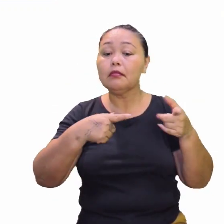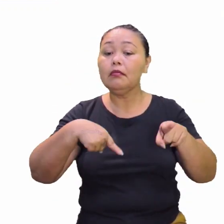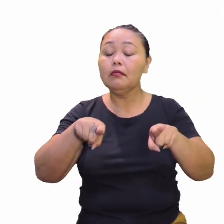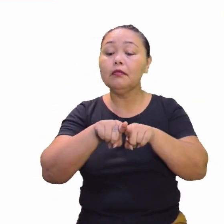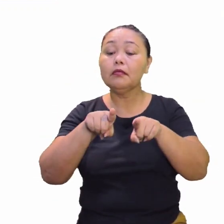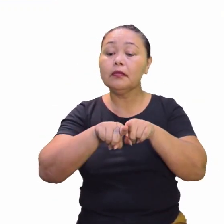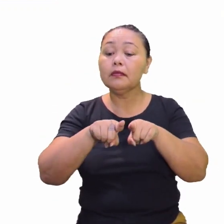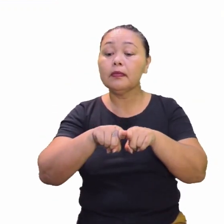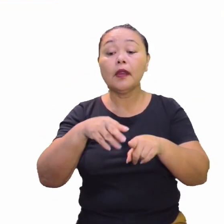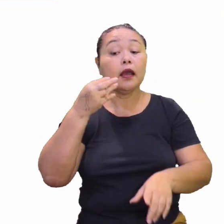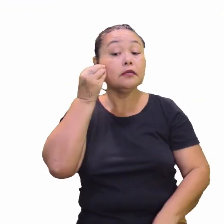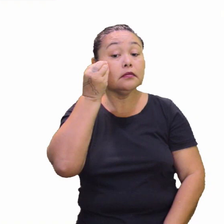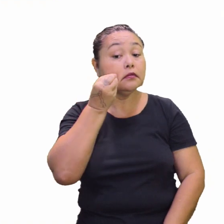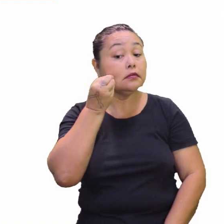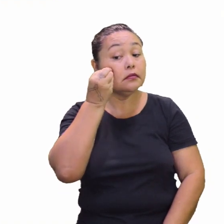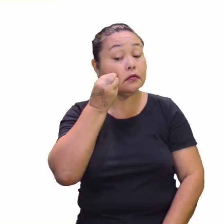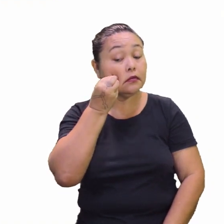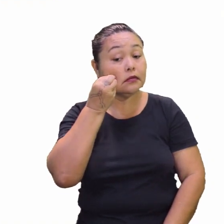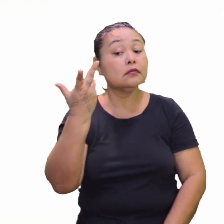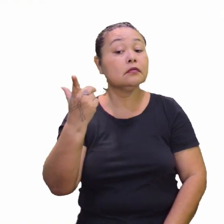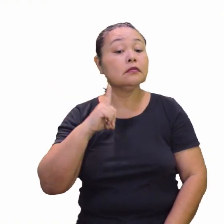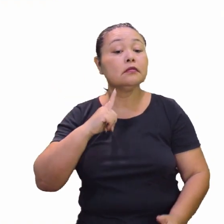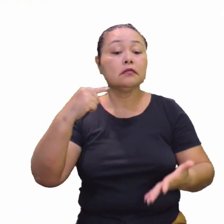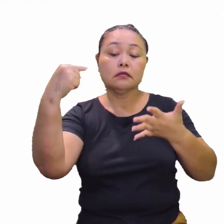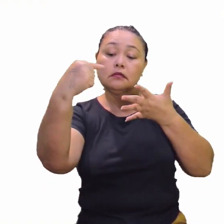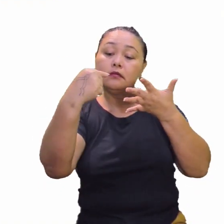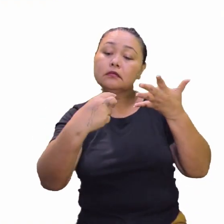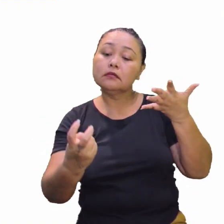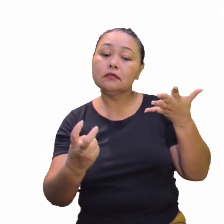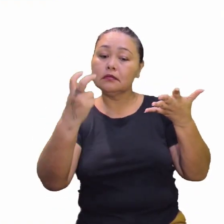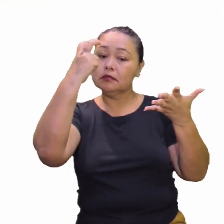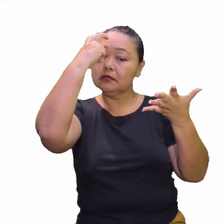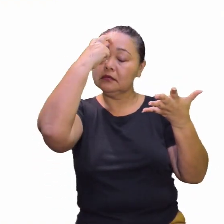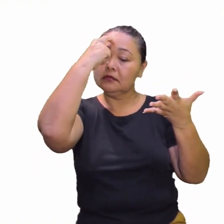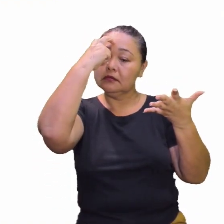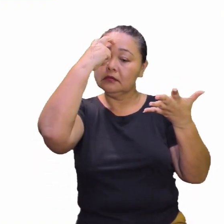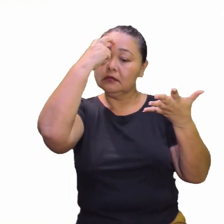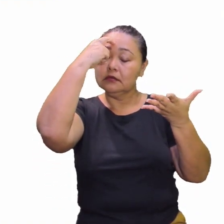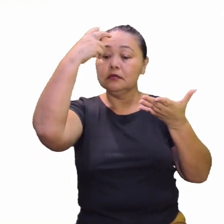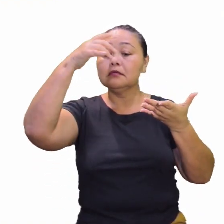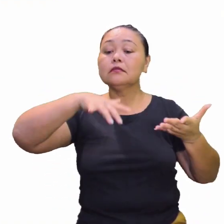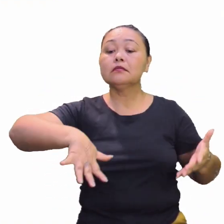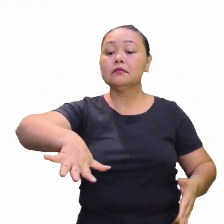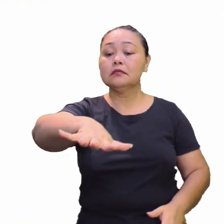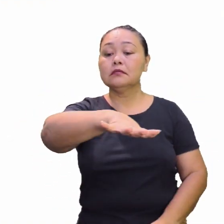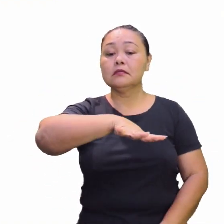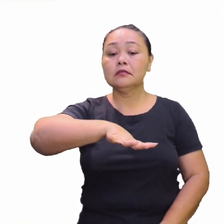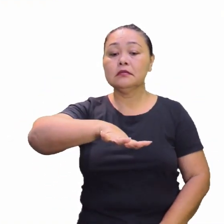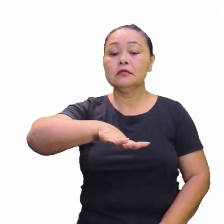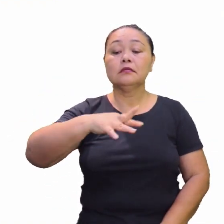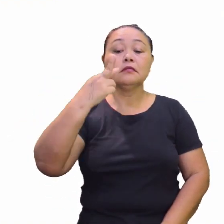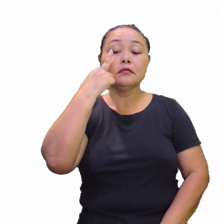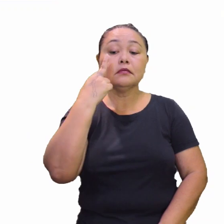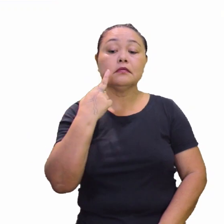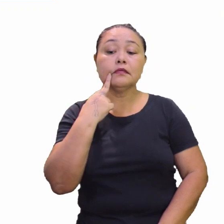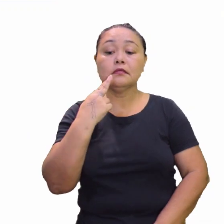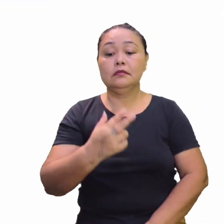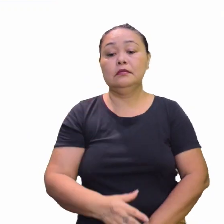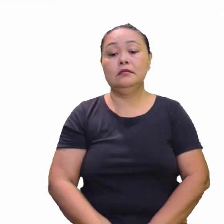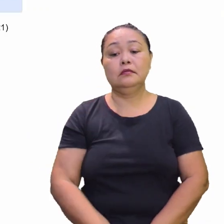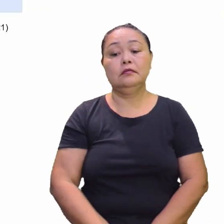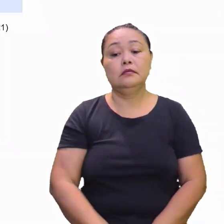e também na vivência, os aspectos culturais do espaço